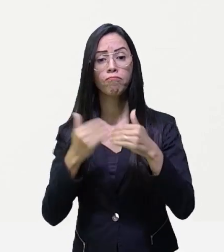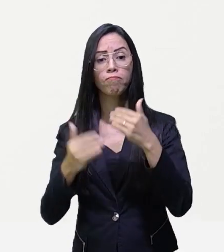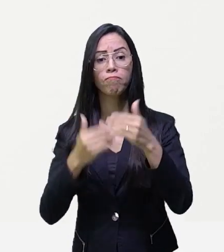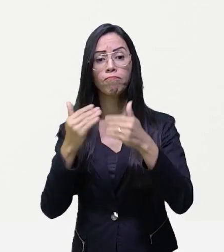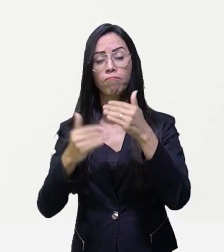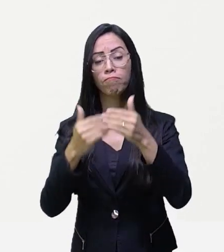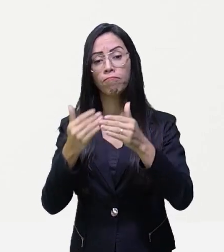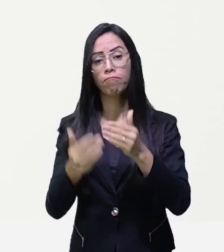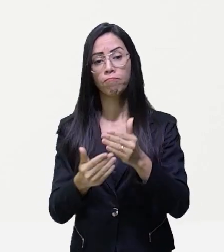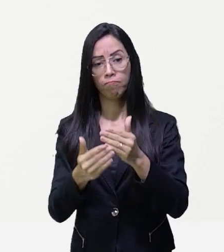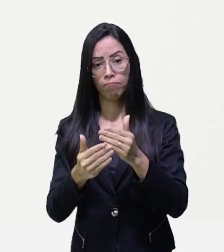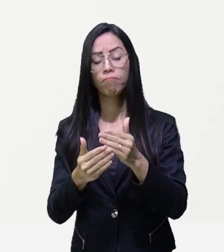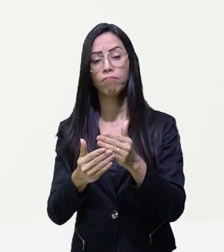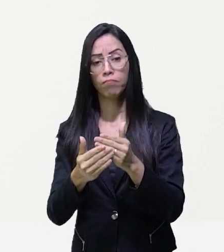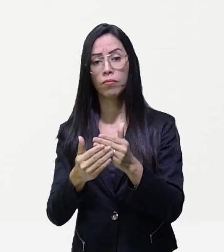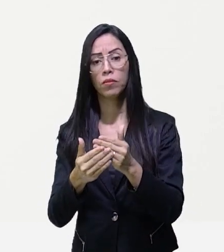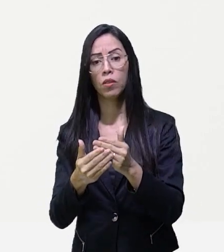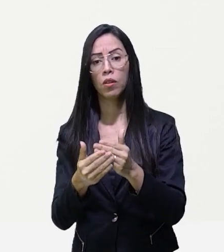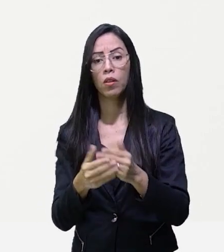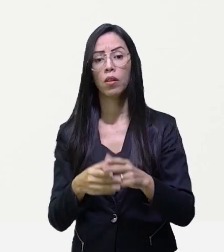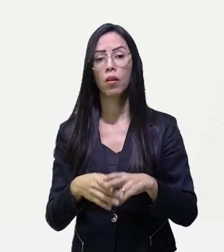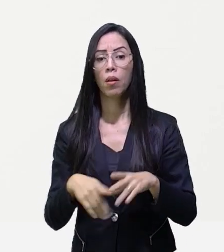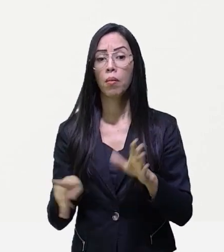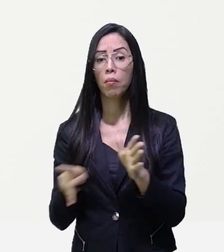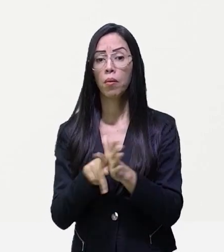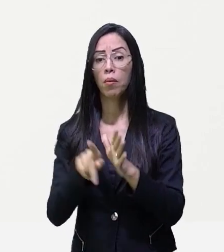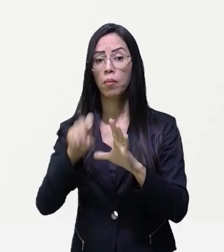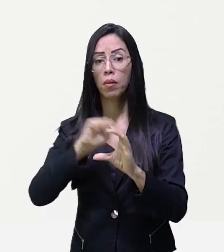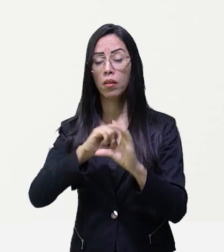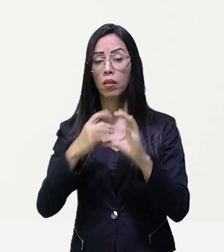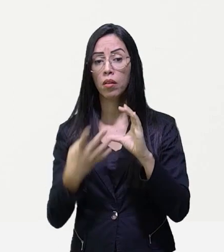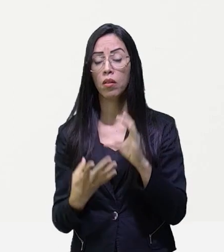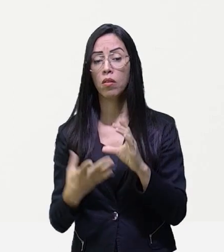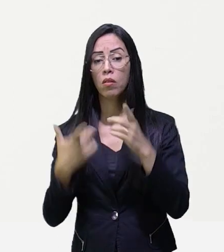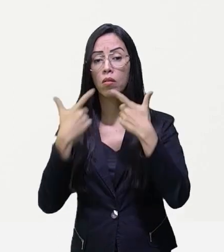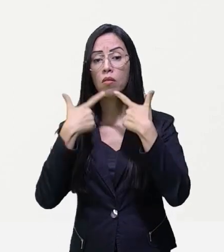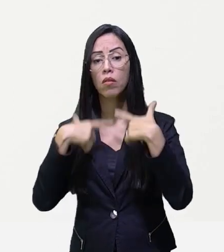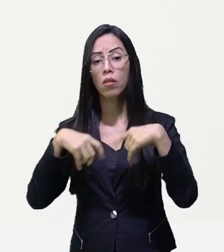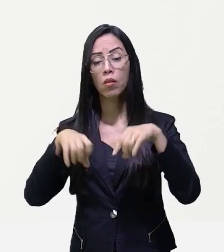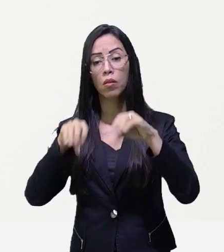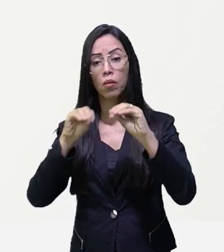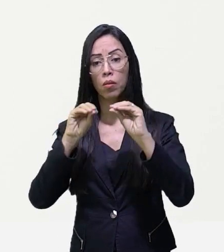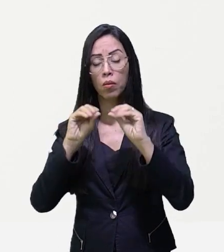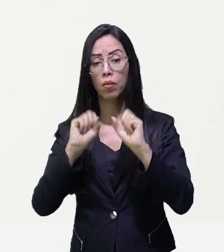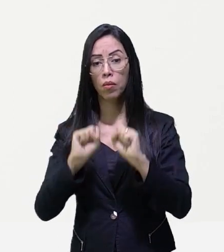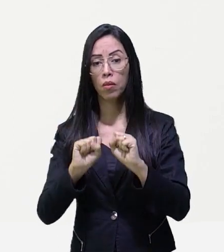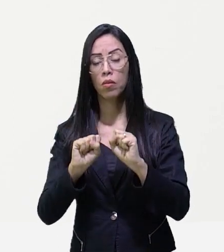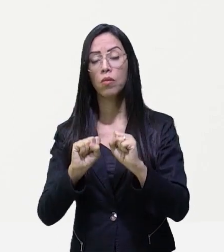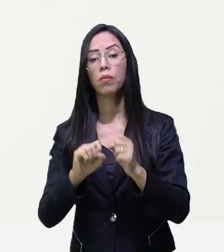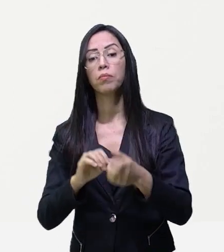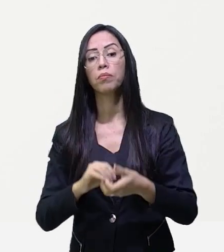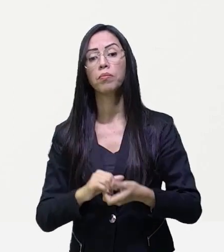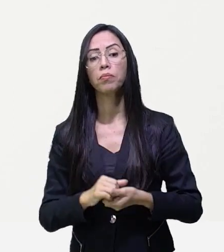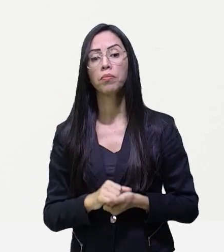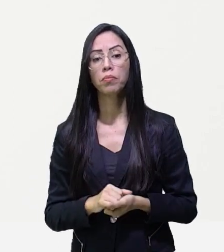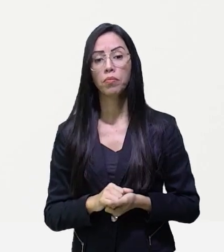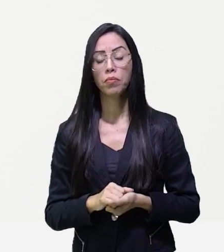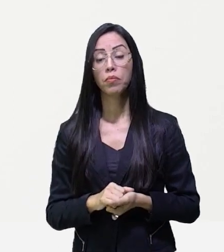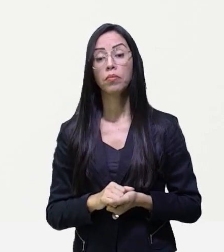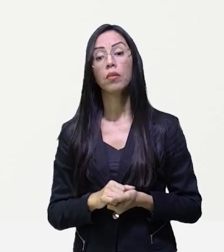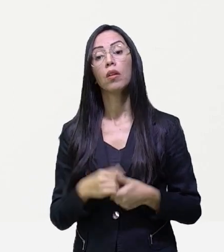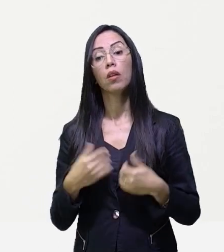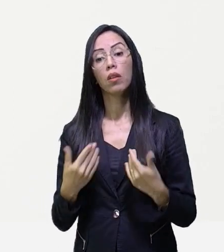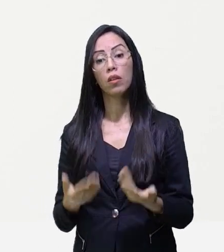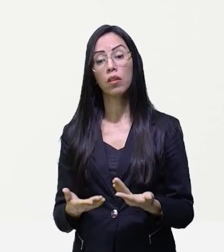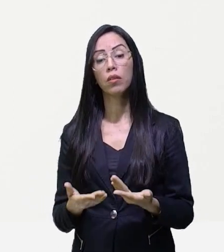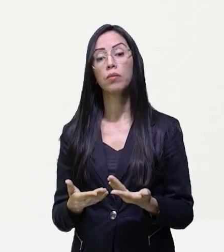sequência teoricamente definidas pela natureza linguística da sua composição. Crianças, aqui